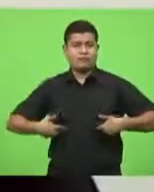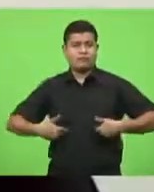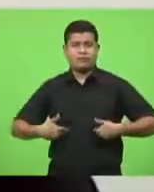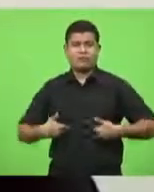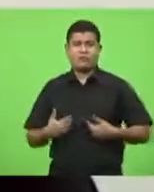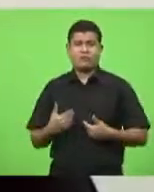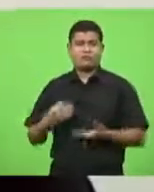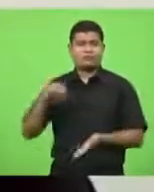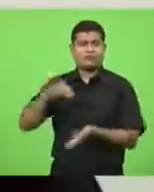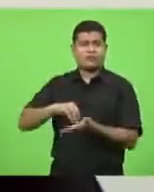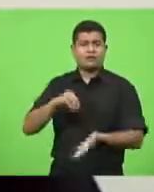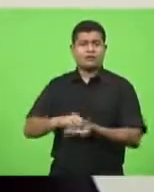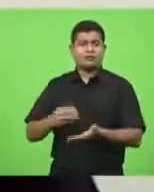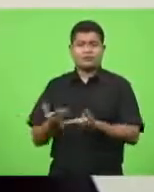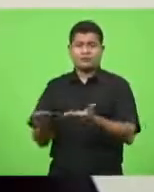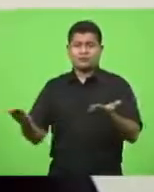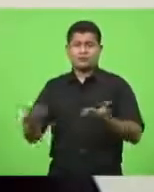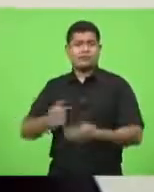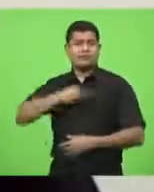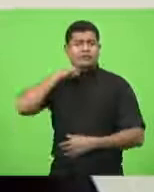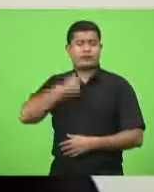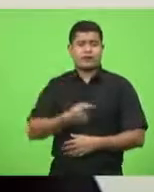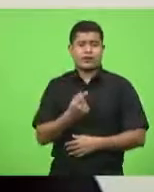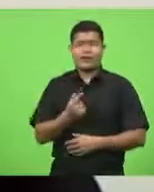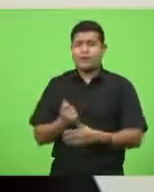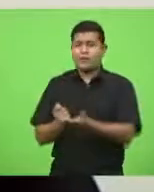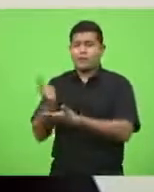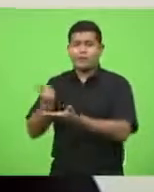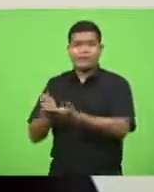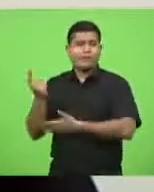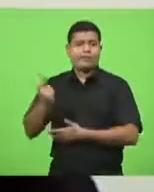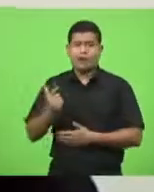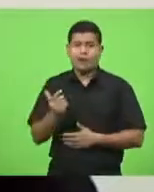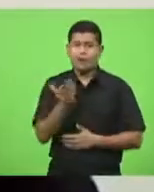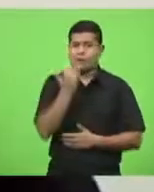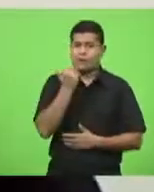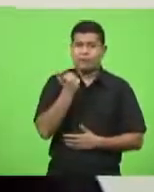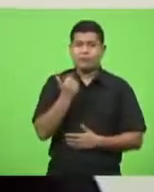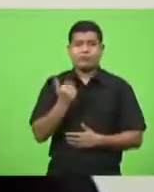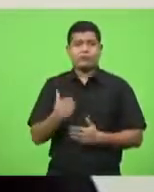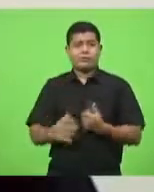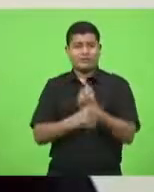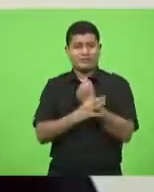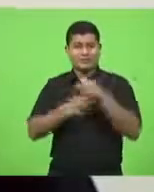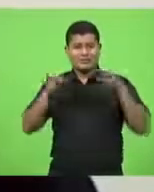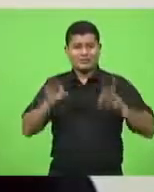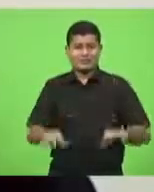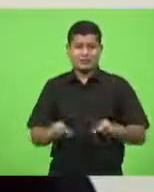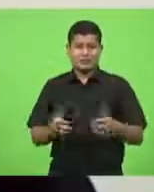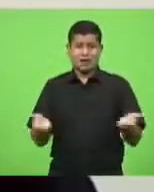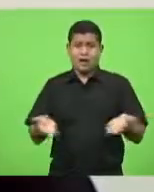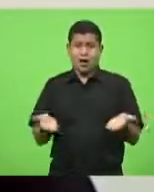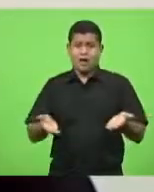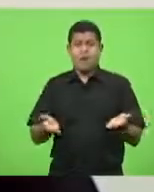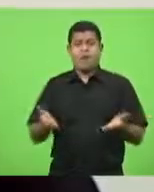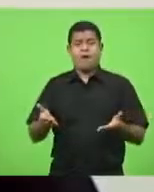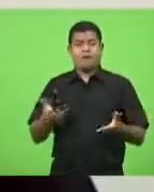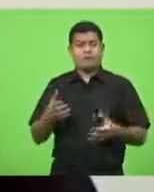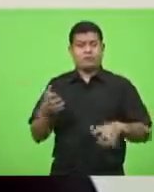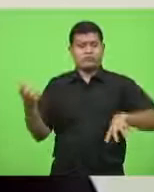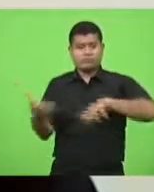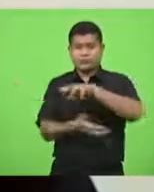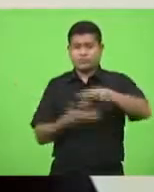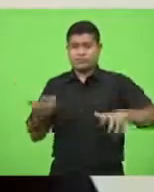comida na mesa do povo brasileiro, no momento de crise do emprego e alta da inflação